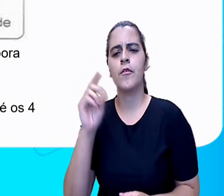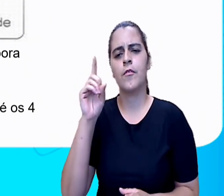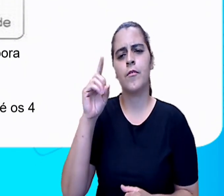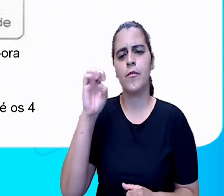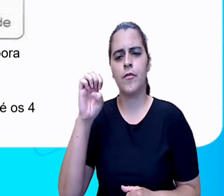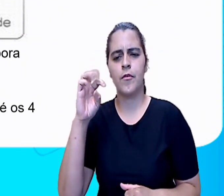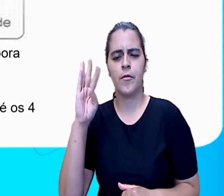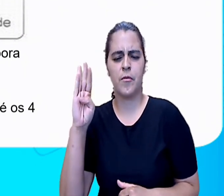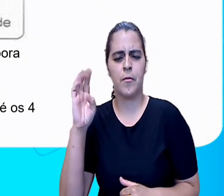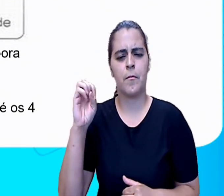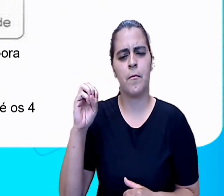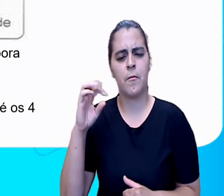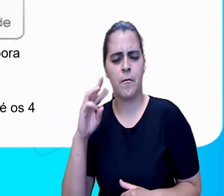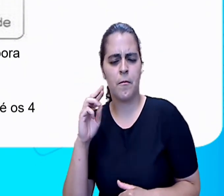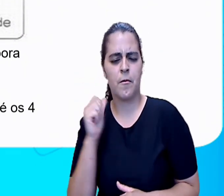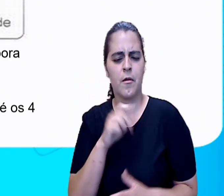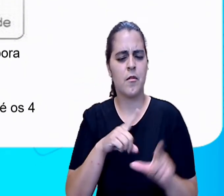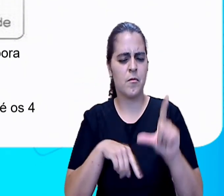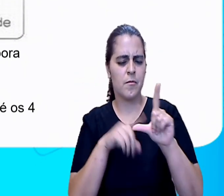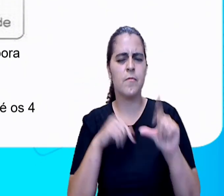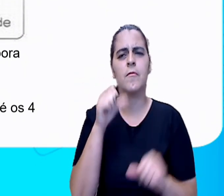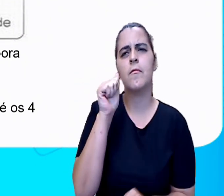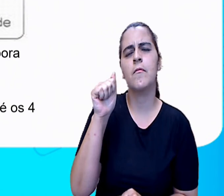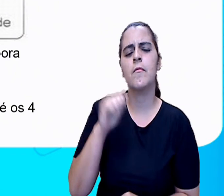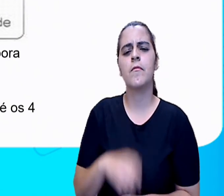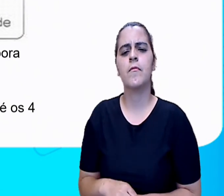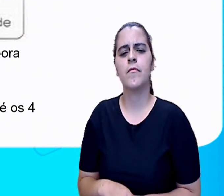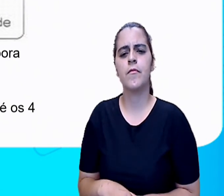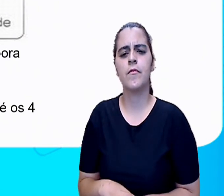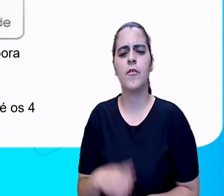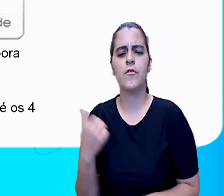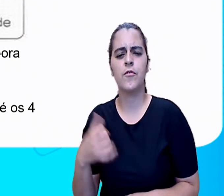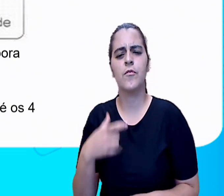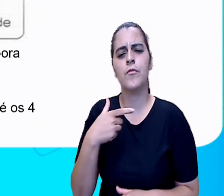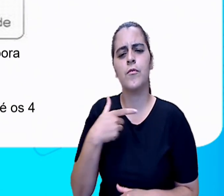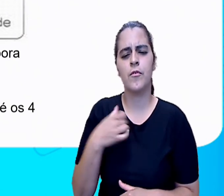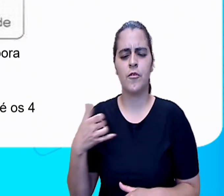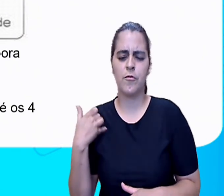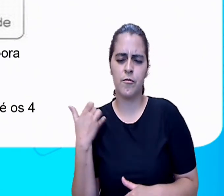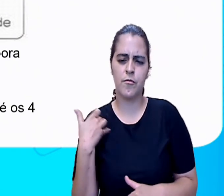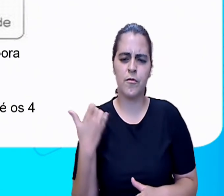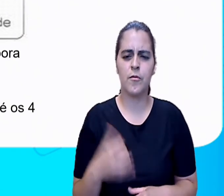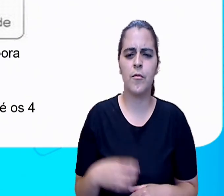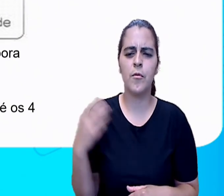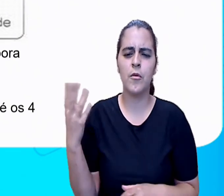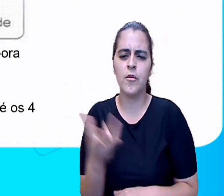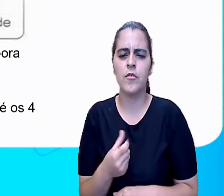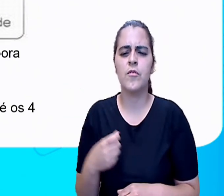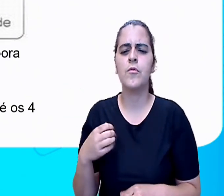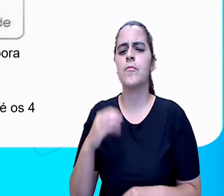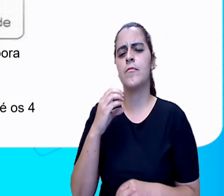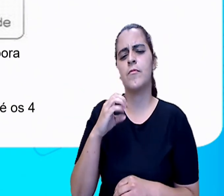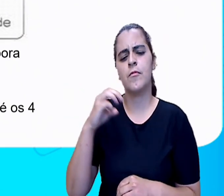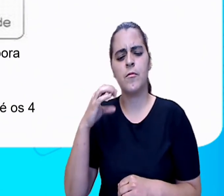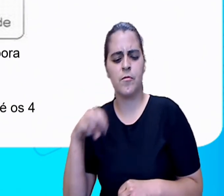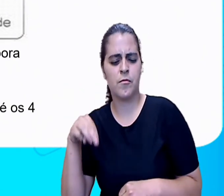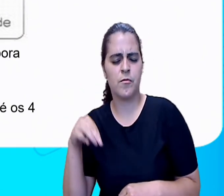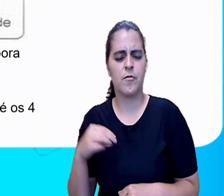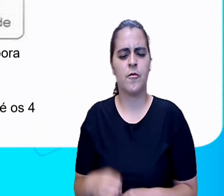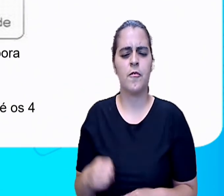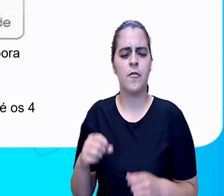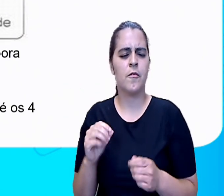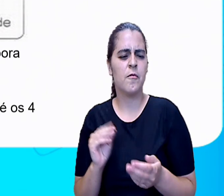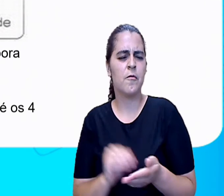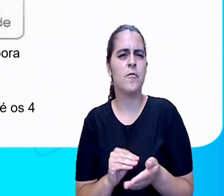responda as questões. Letra A. Aos 2 anos de idade, quantos centímetros faltavam para